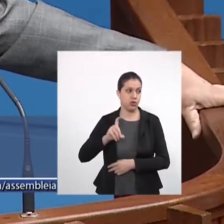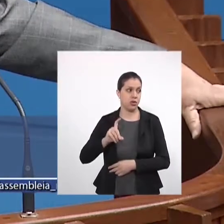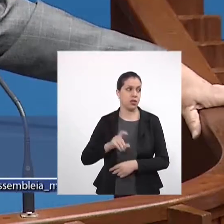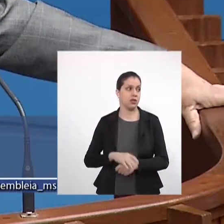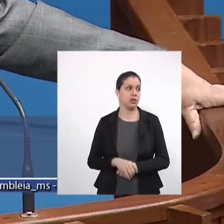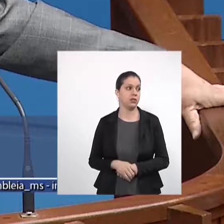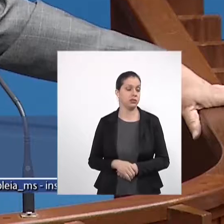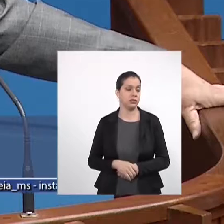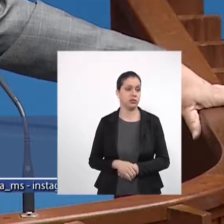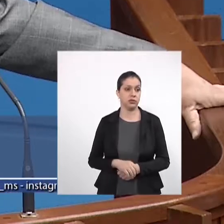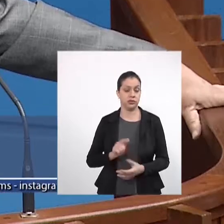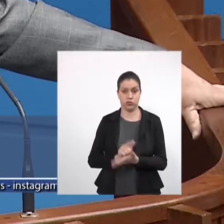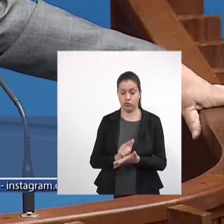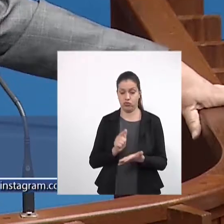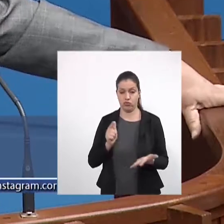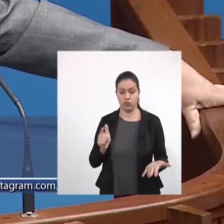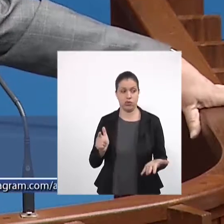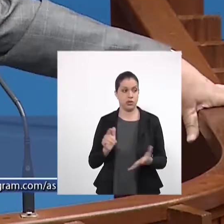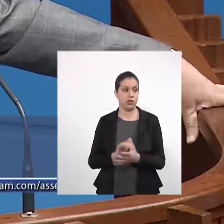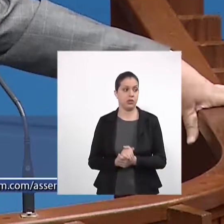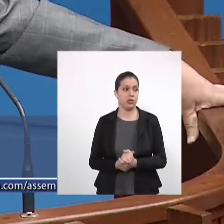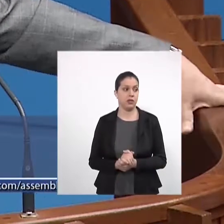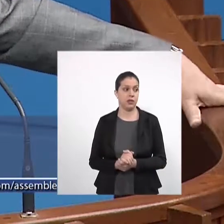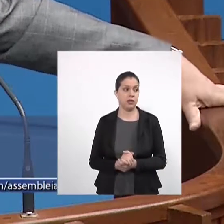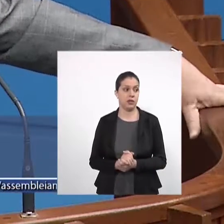no jornal, pela